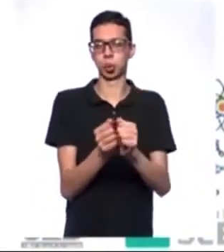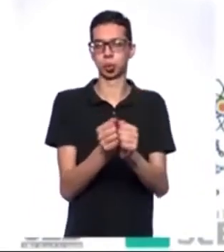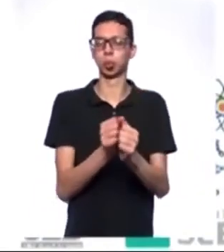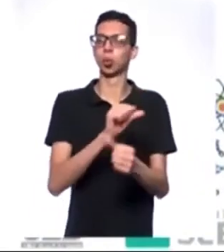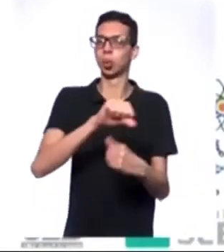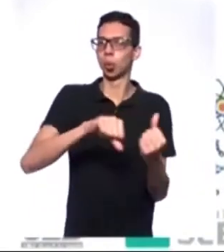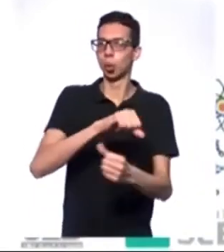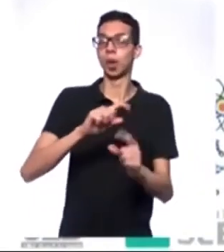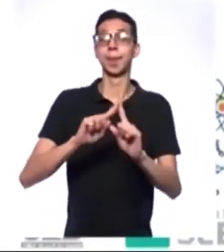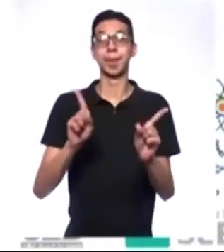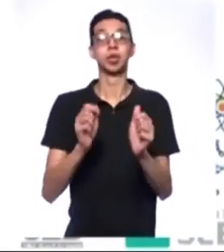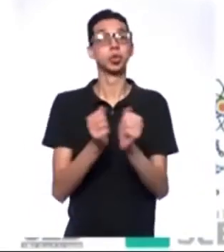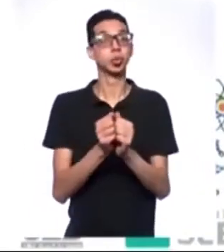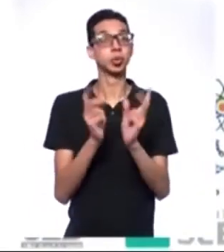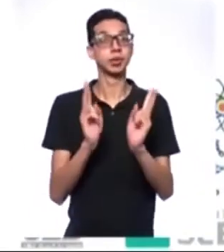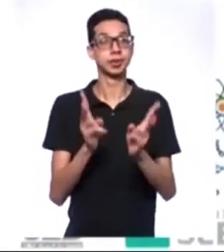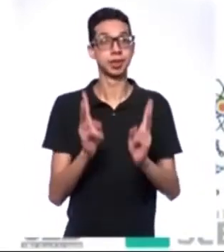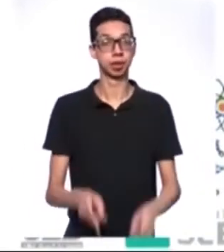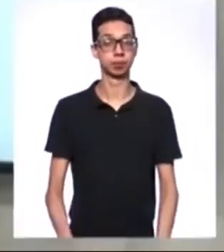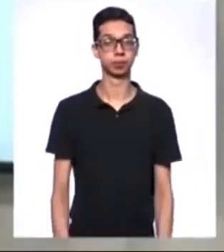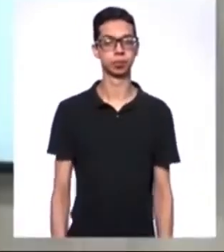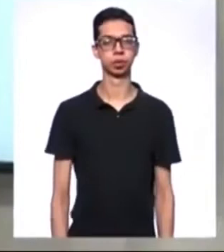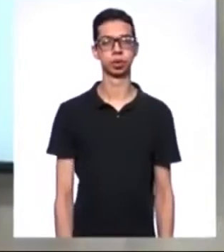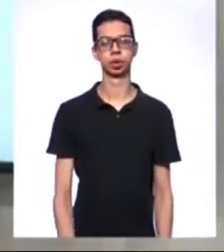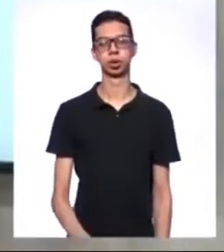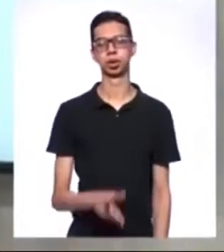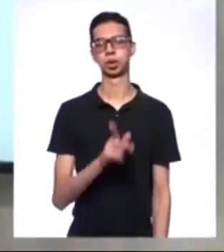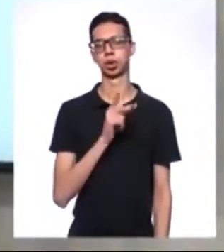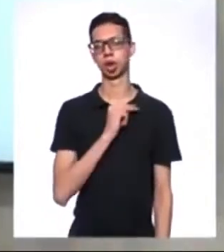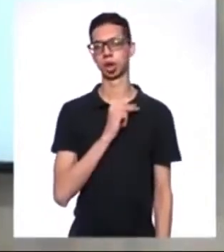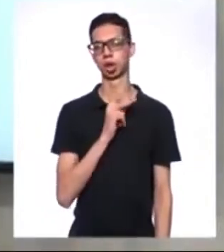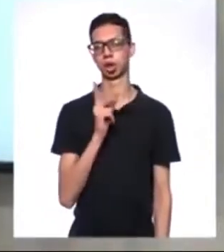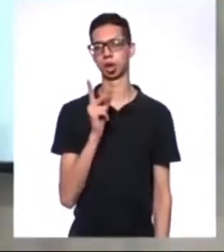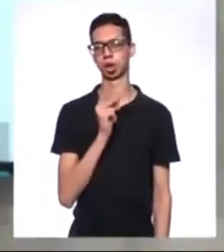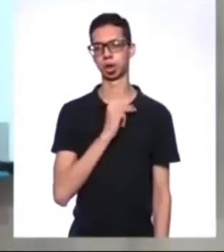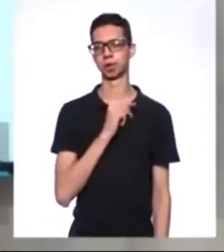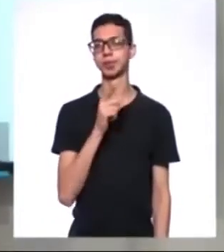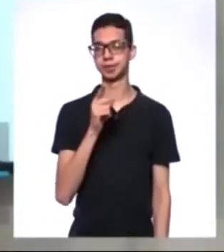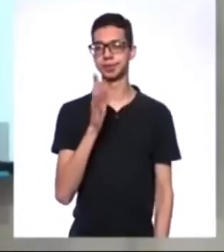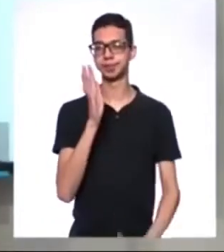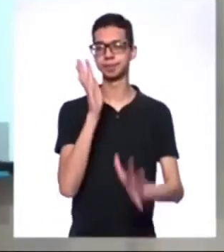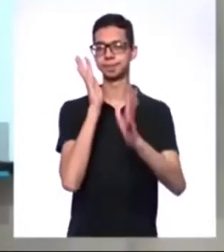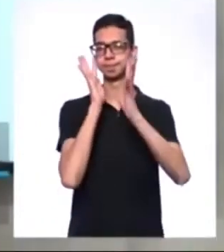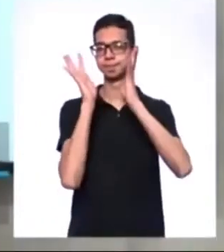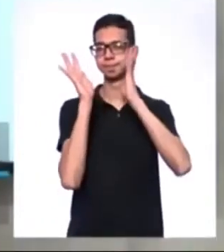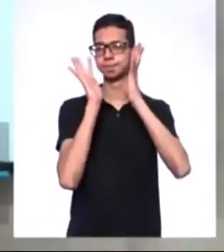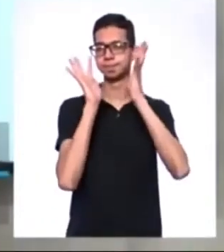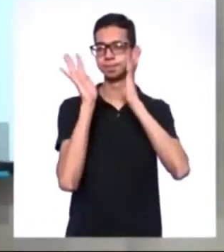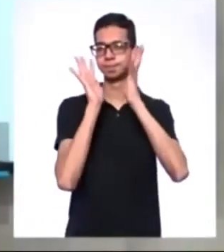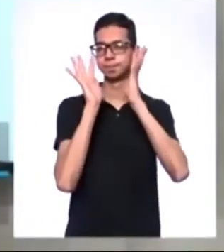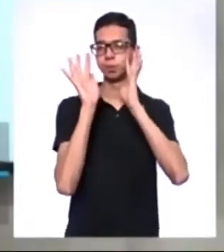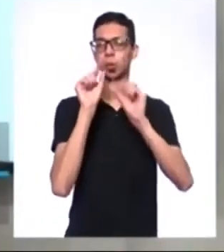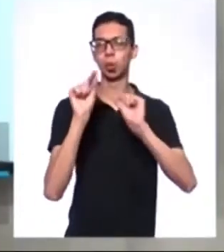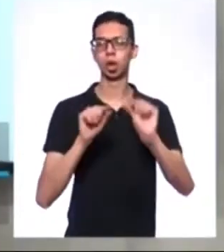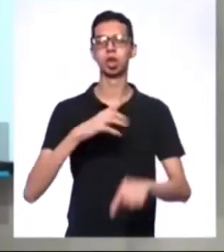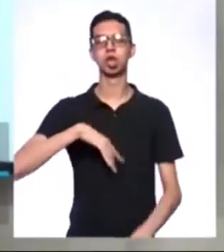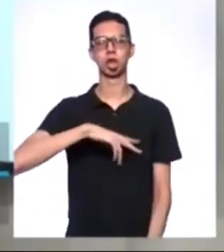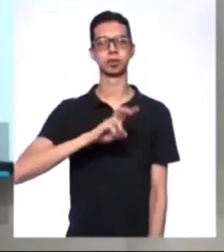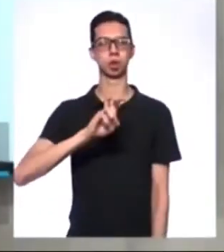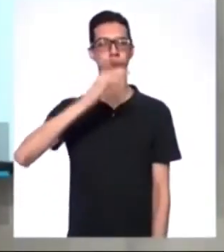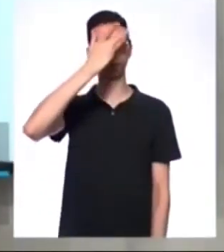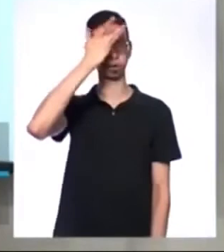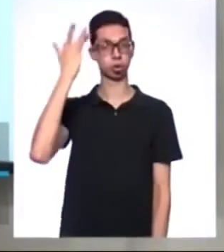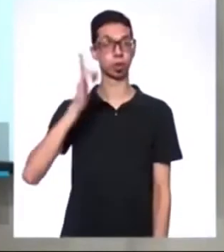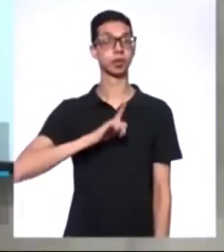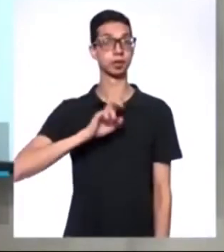Nossa pessoal olha só o Imagine só que a gente tem cinco pessoas